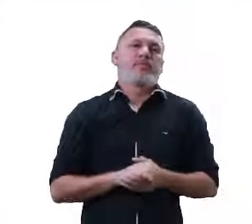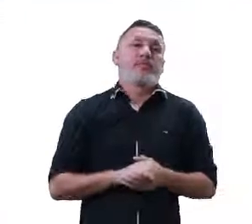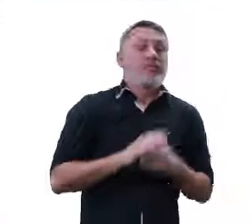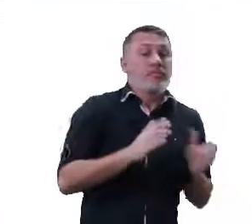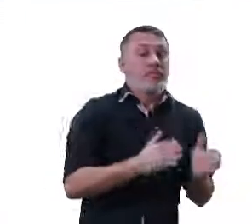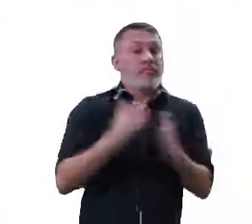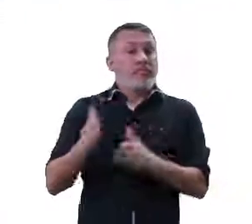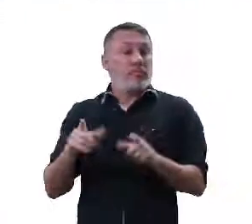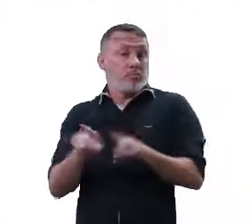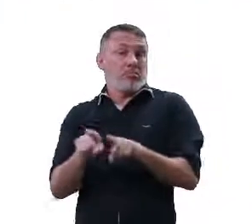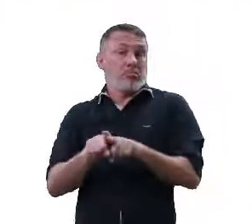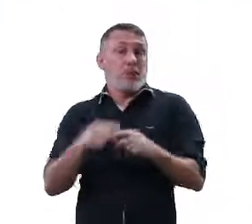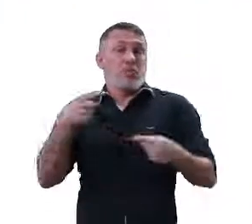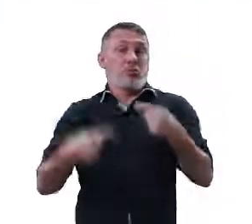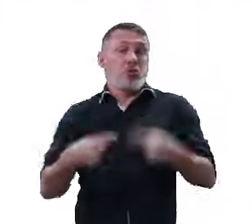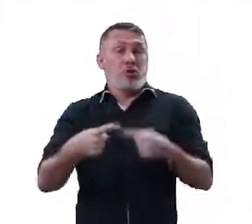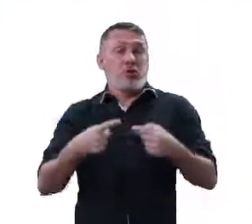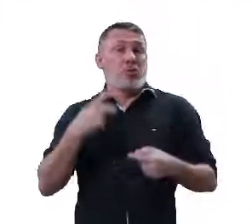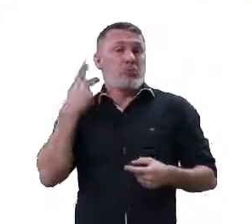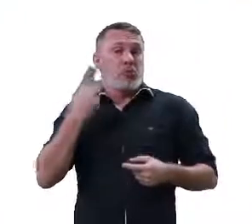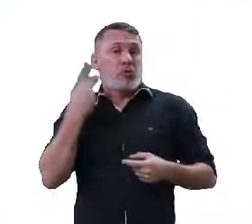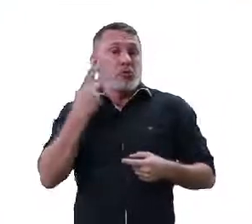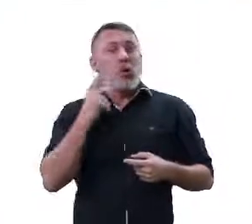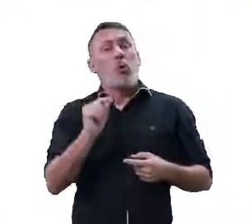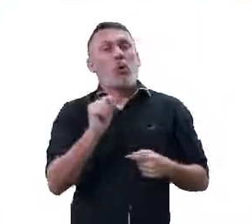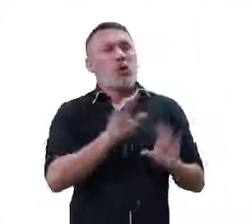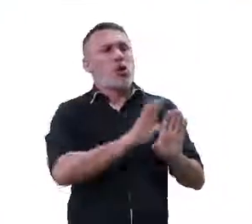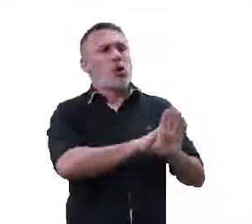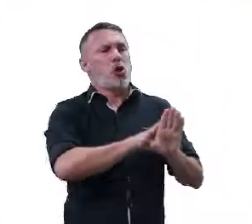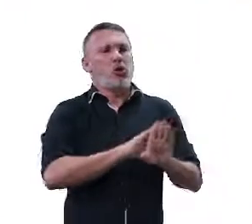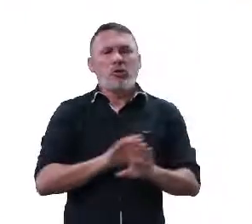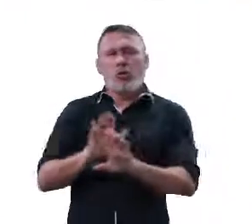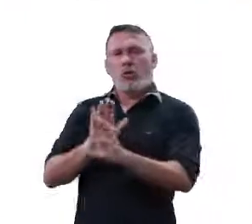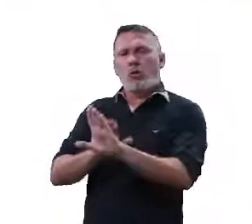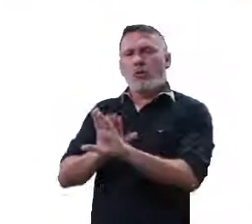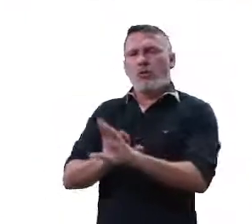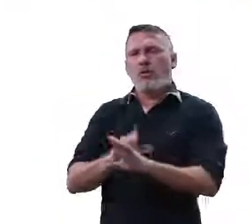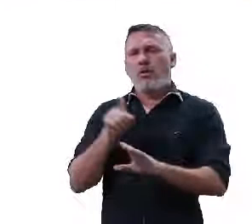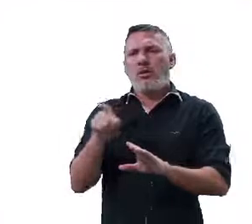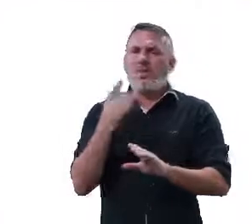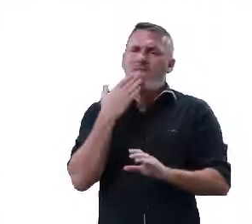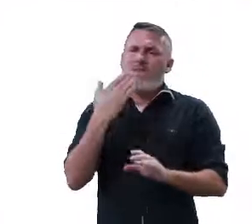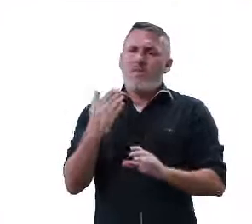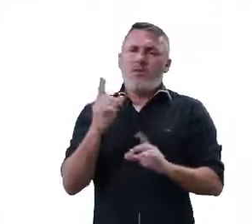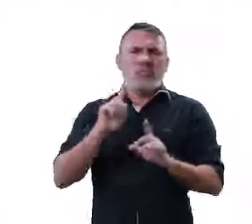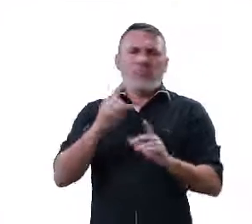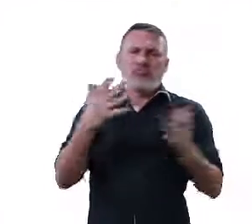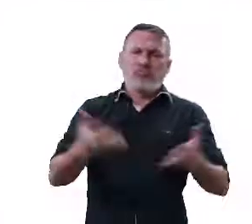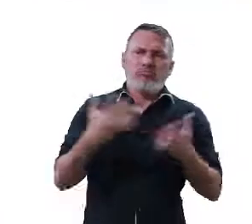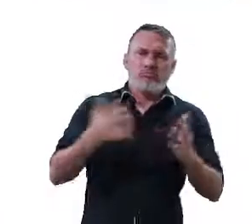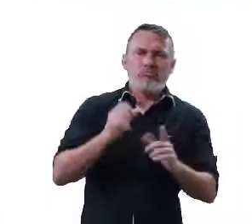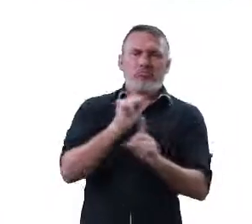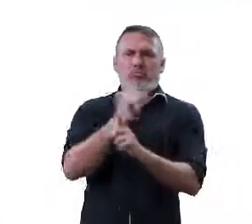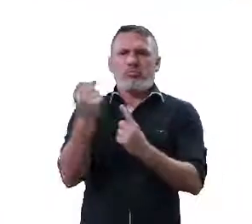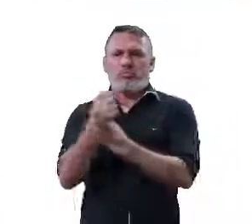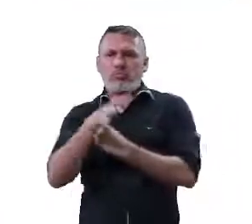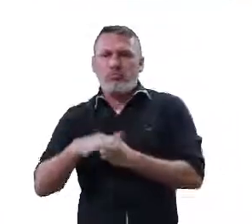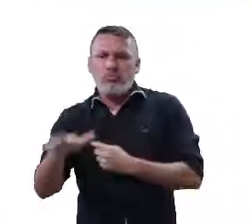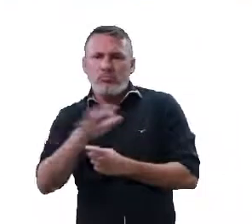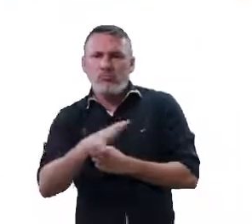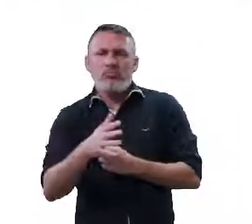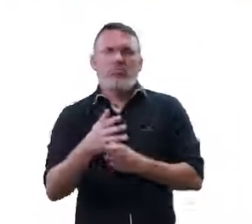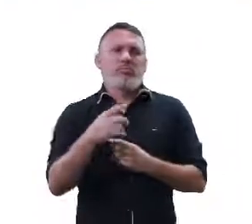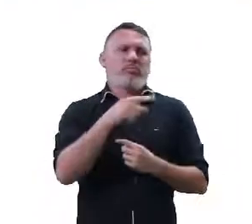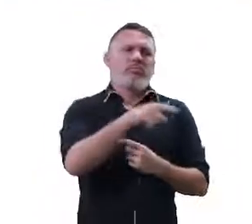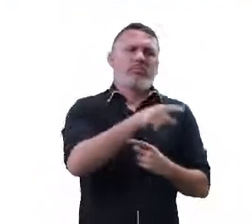podem ser simples discordâncias entre ideologias, o indivíduo defende um liberalismo, o outro é socialista, o outro é anarquista,